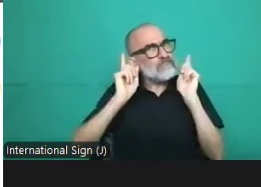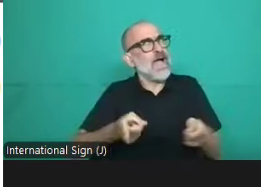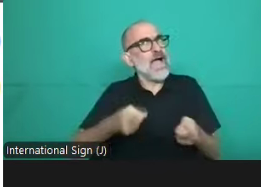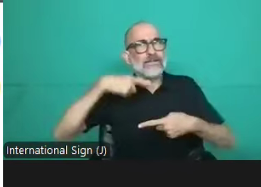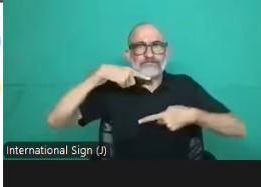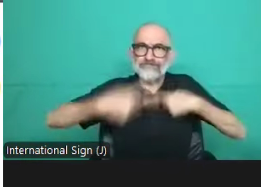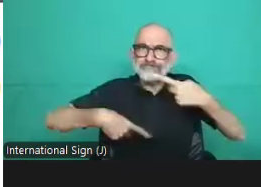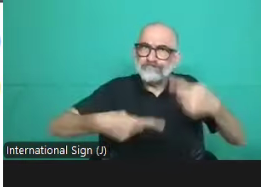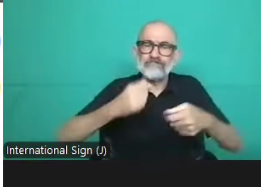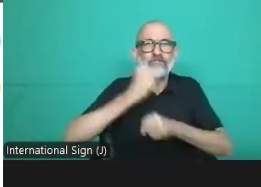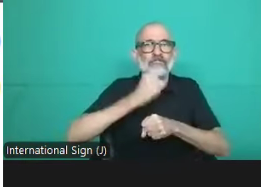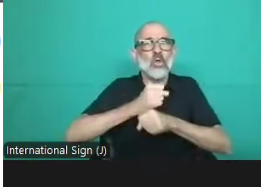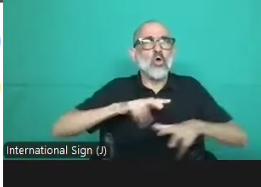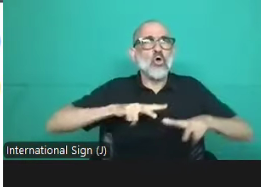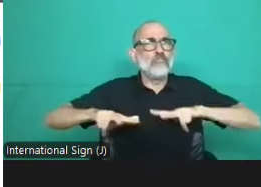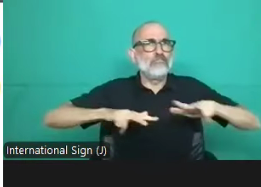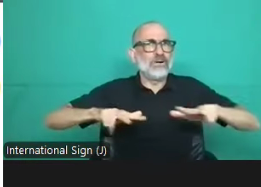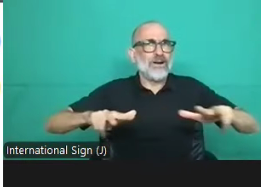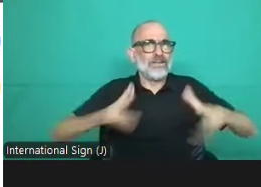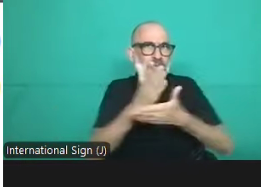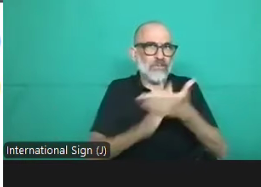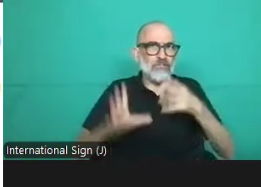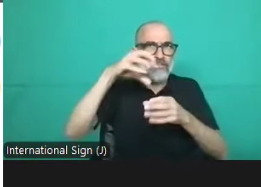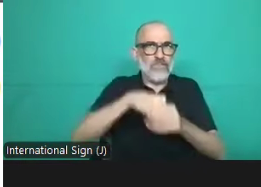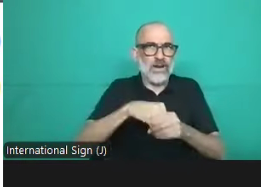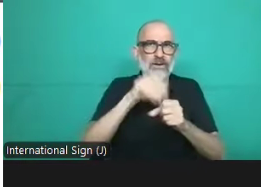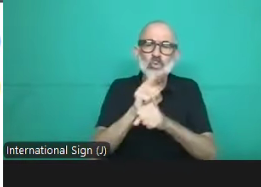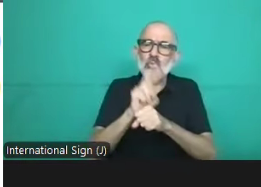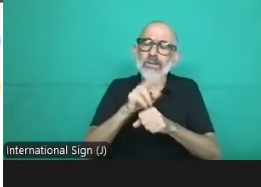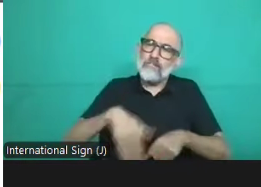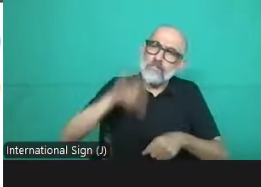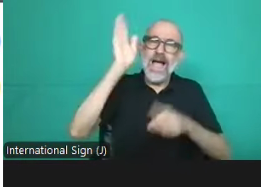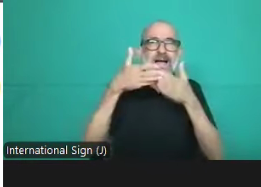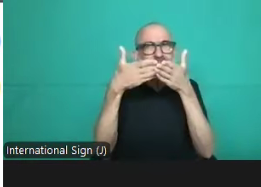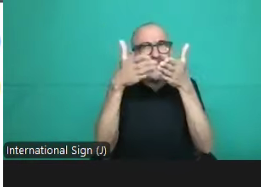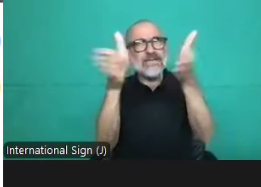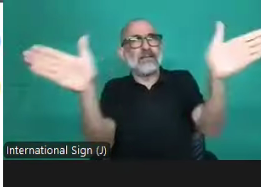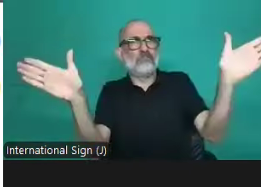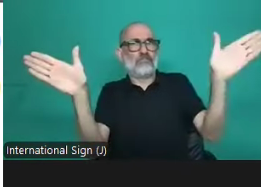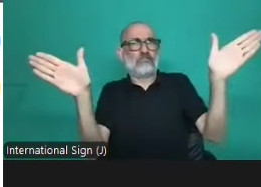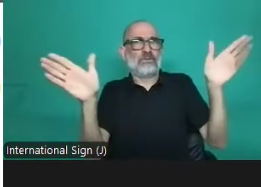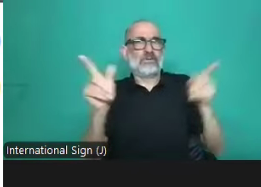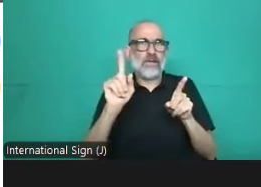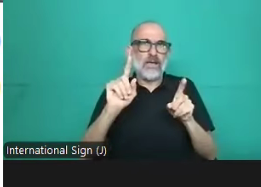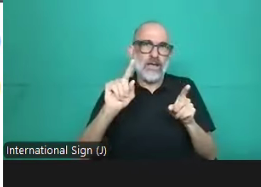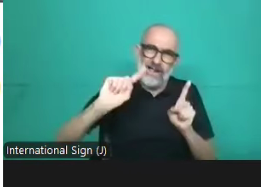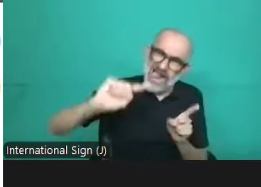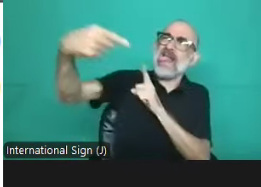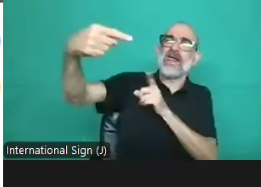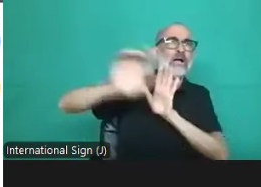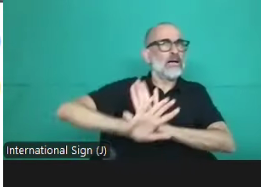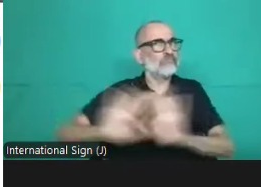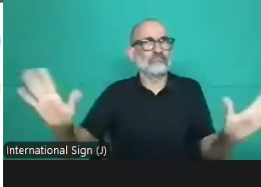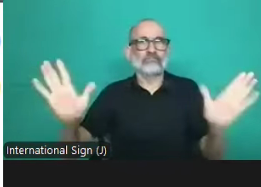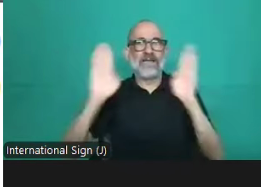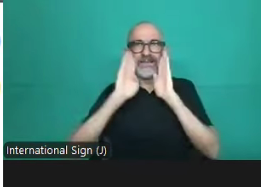nós temos o programa Mais Acesso Especialistas, né, que é um carro-chefe do